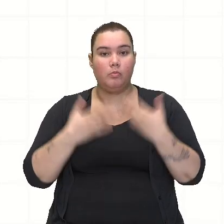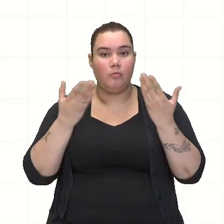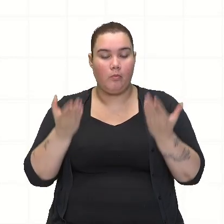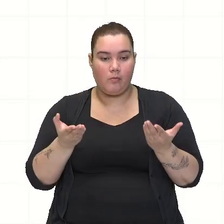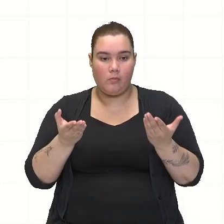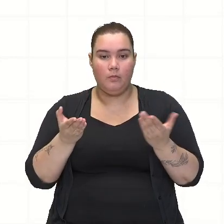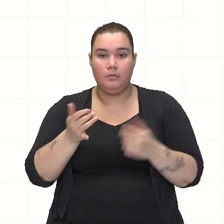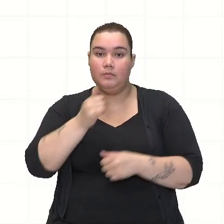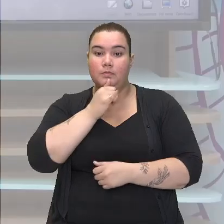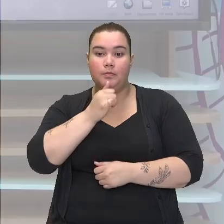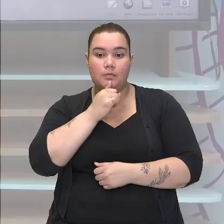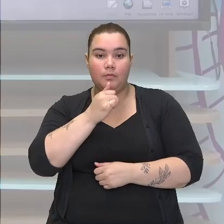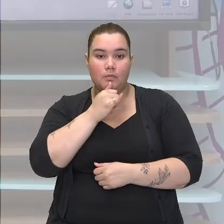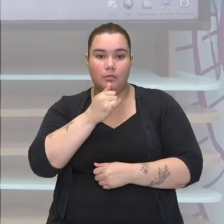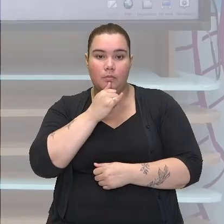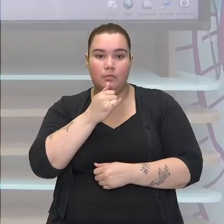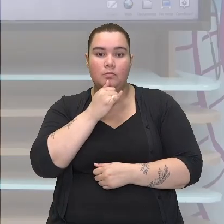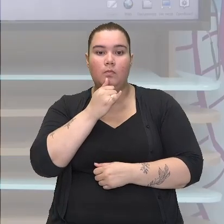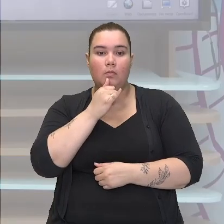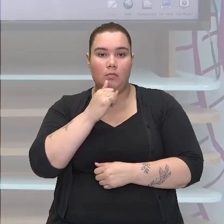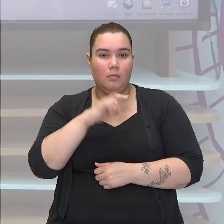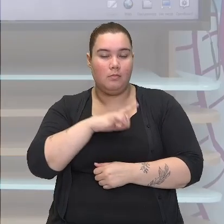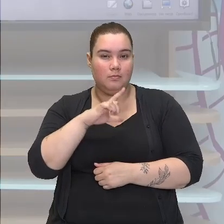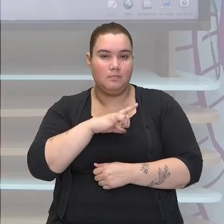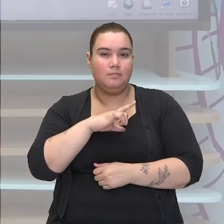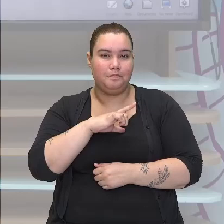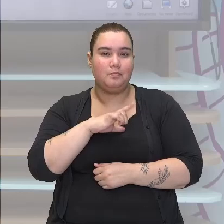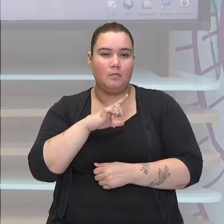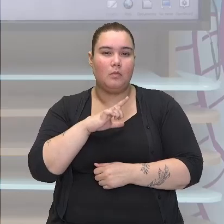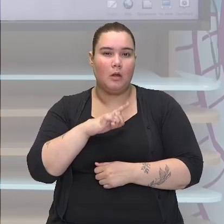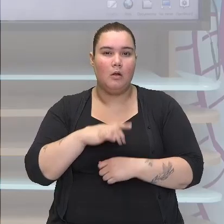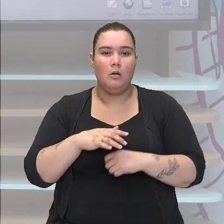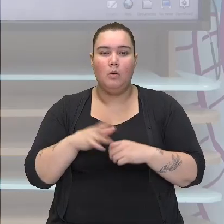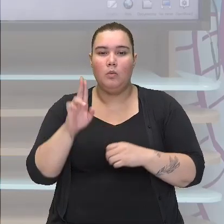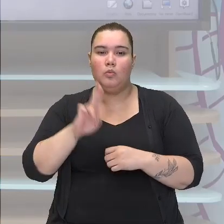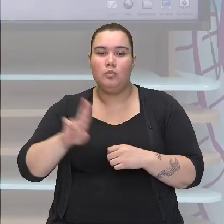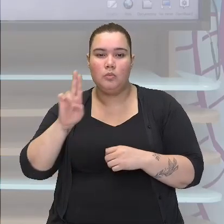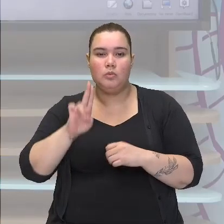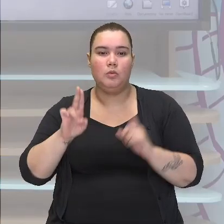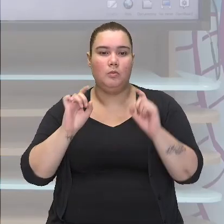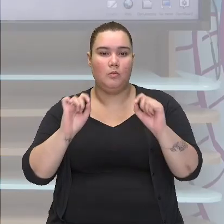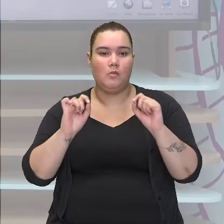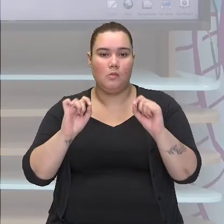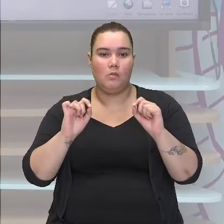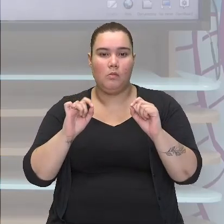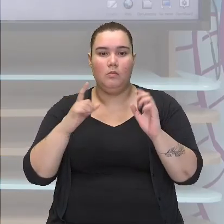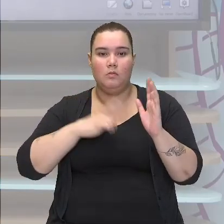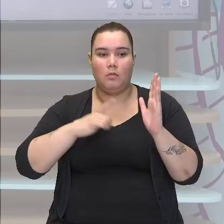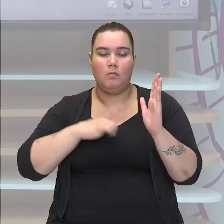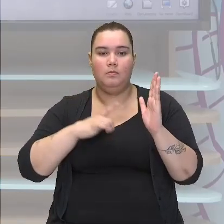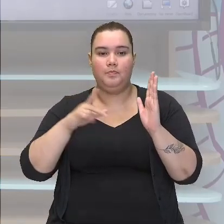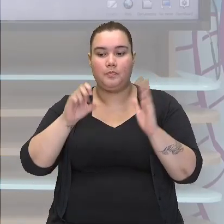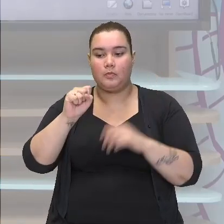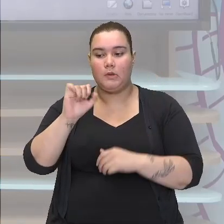um exemplo, bem clássico de uma simetria por